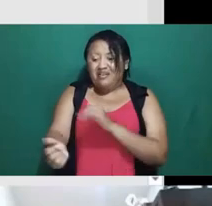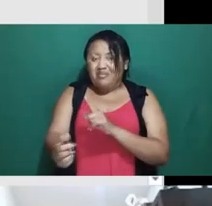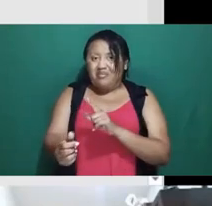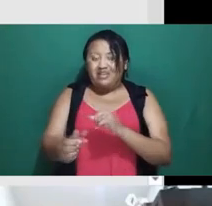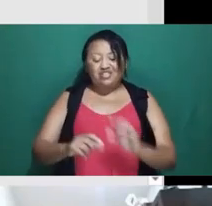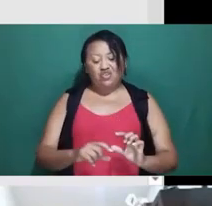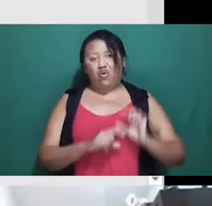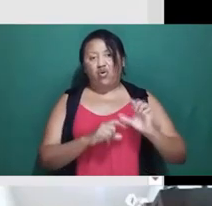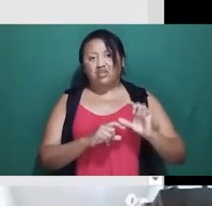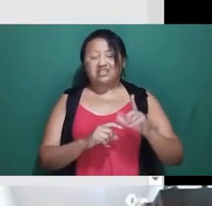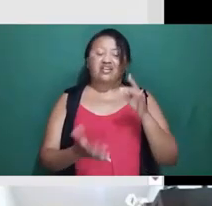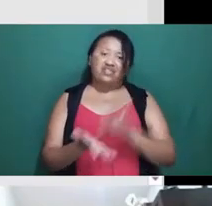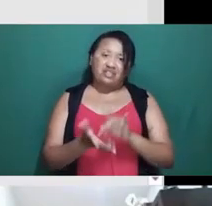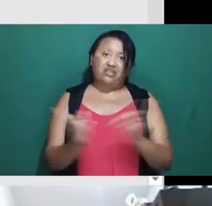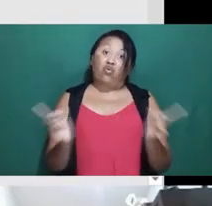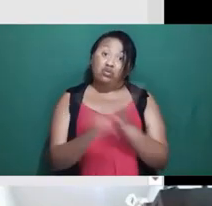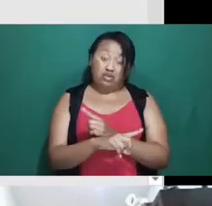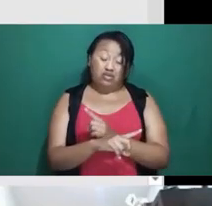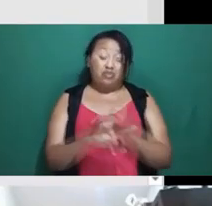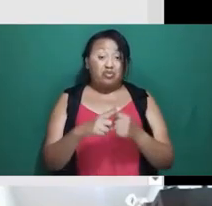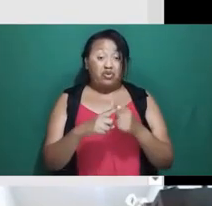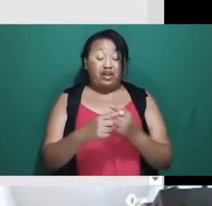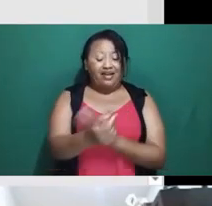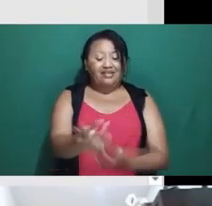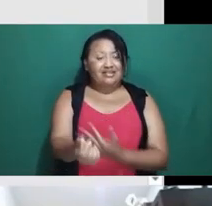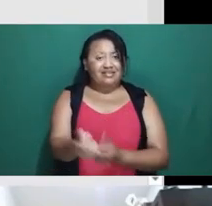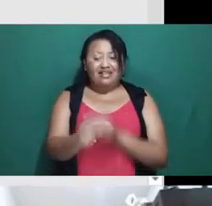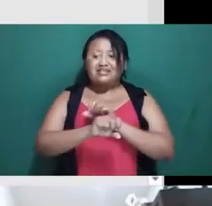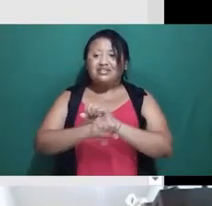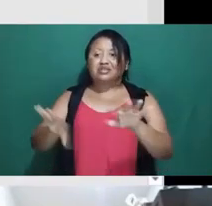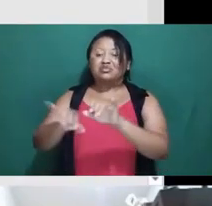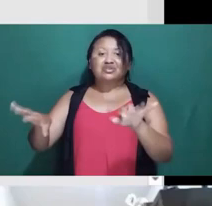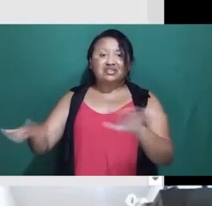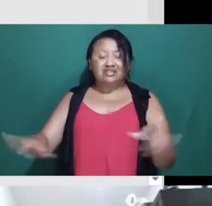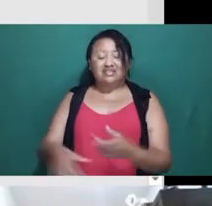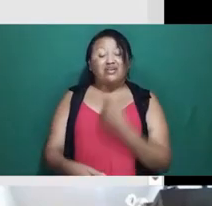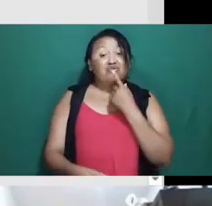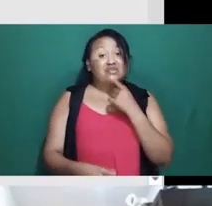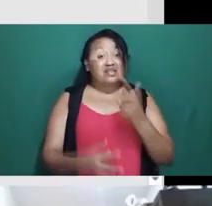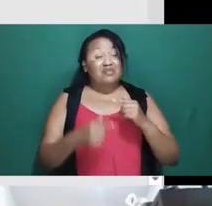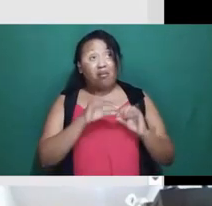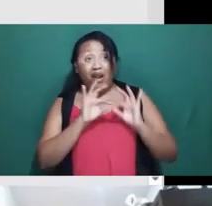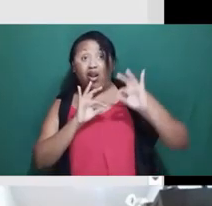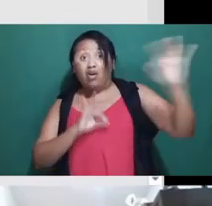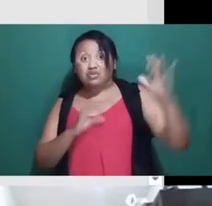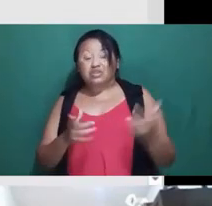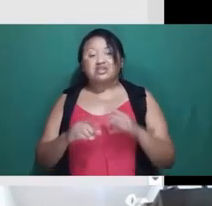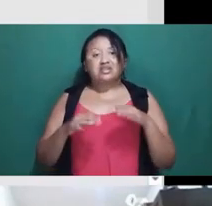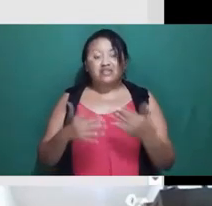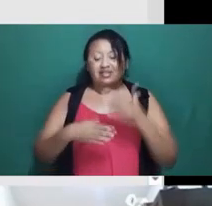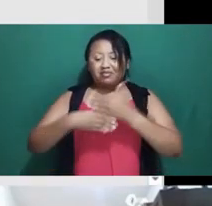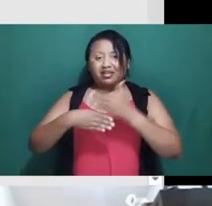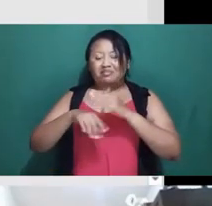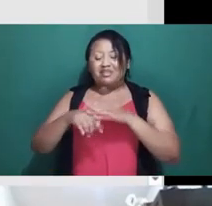é o contrário como artérias as distribui o sangue para a parte mais longe né ela tem as paredes mais espessas né isso faz com que o sangue